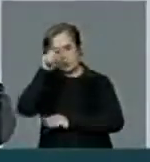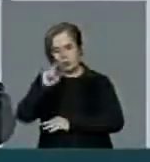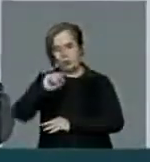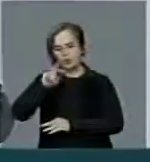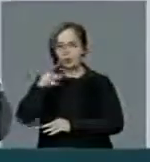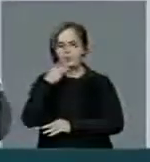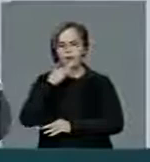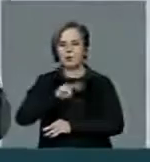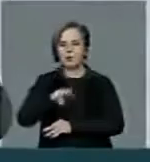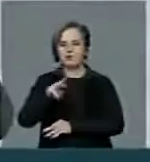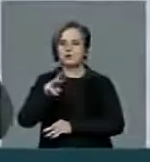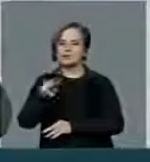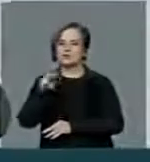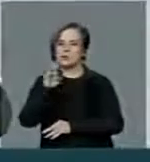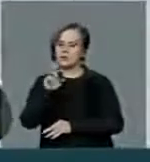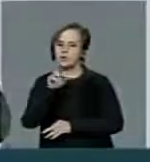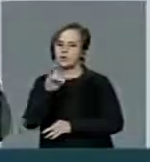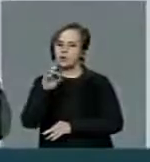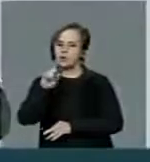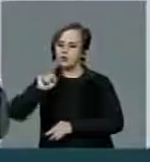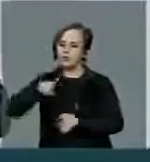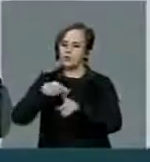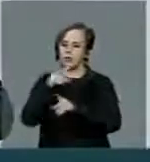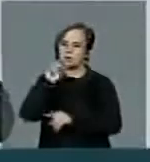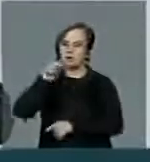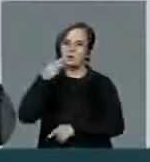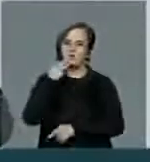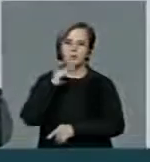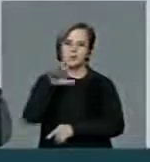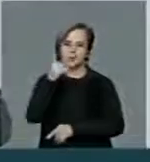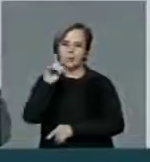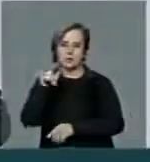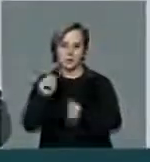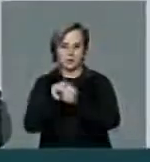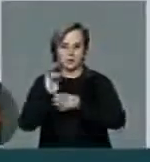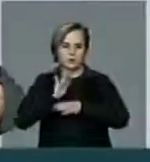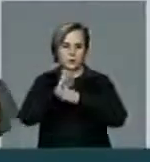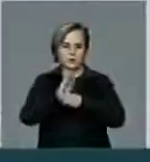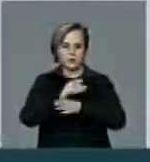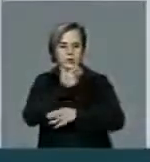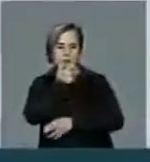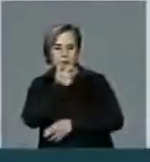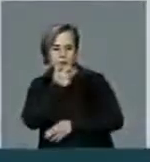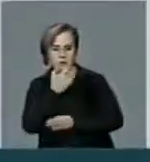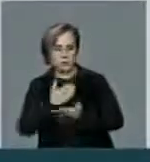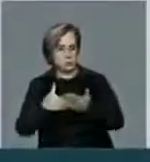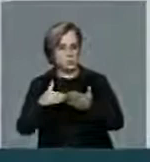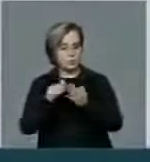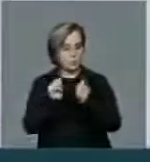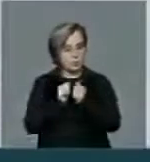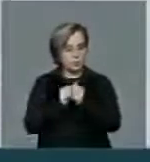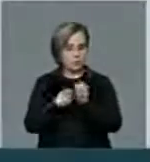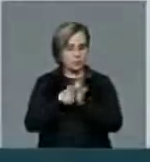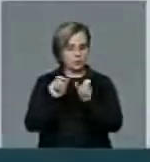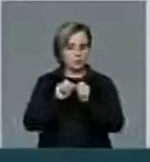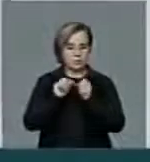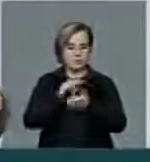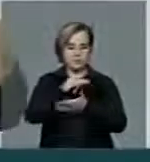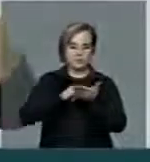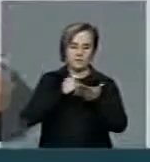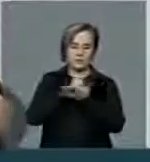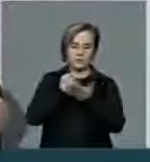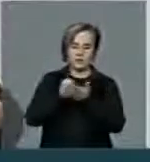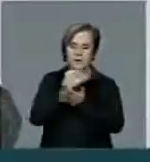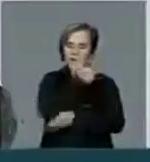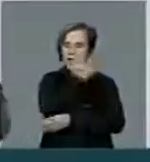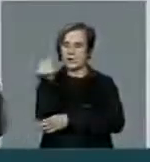euros, mais 8 milhões de dólares da cooperação com o Reino Unido. Tudo isso está alocado para fazer cadastro ambiental rural.